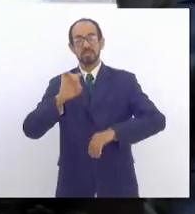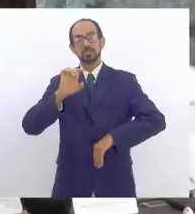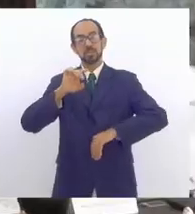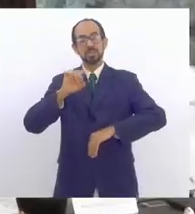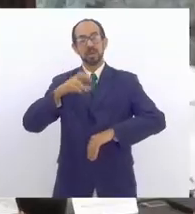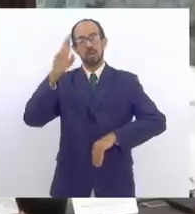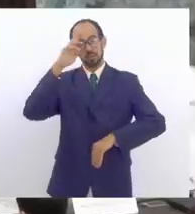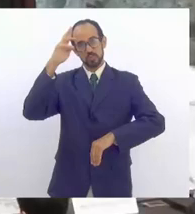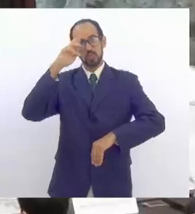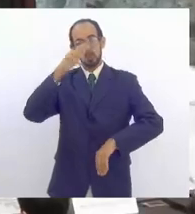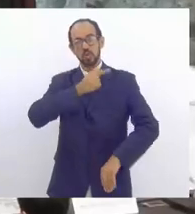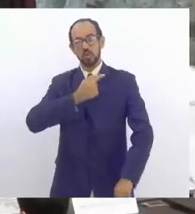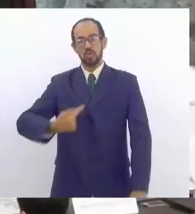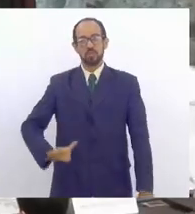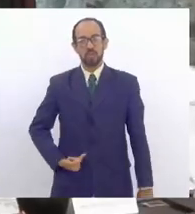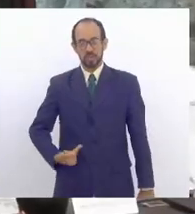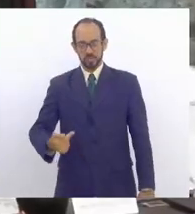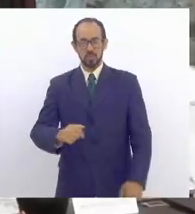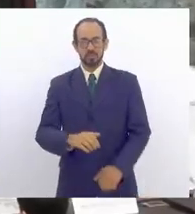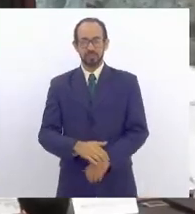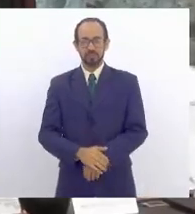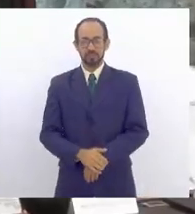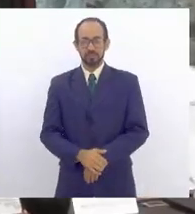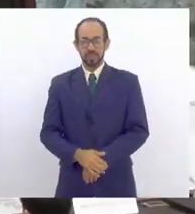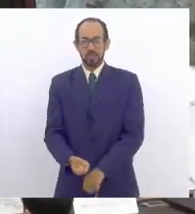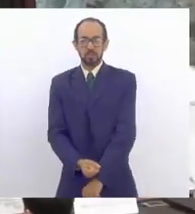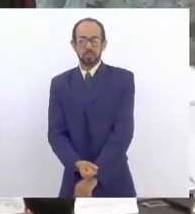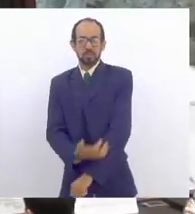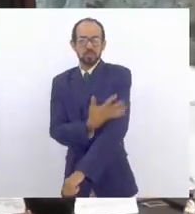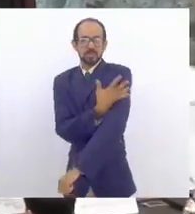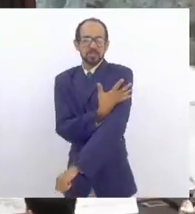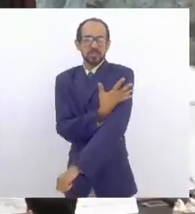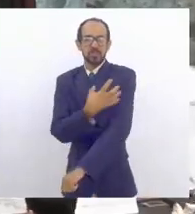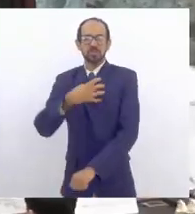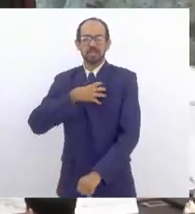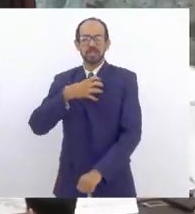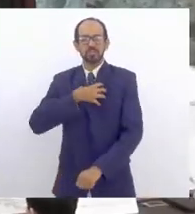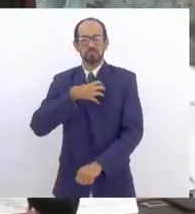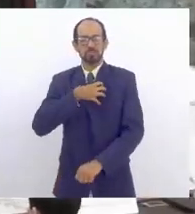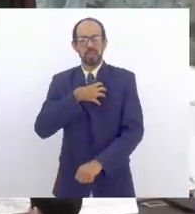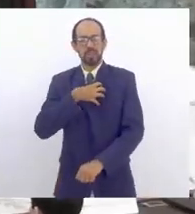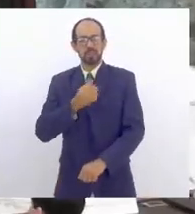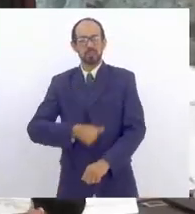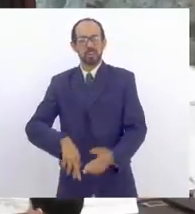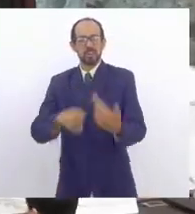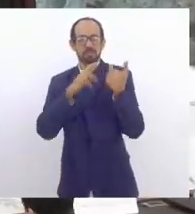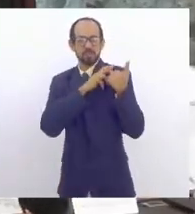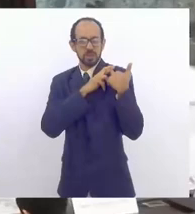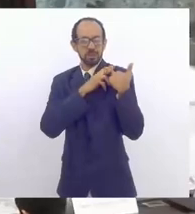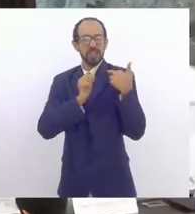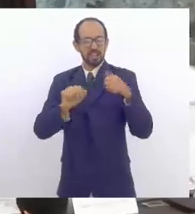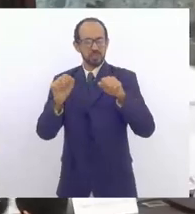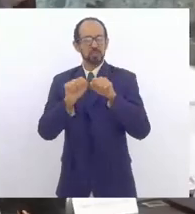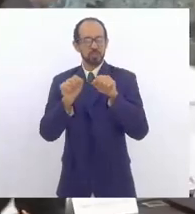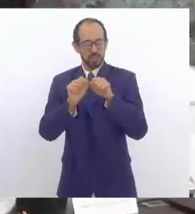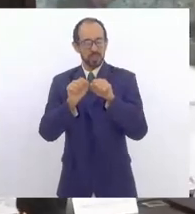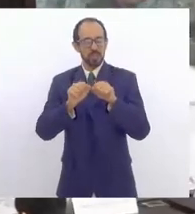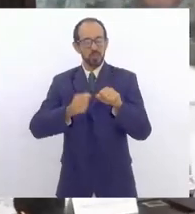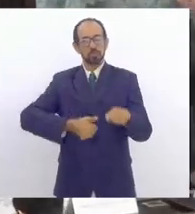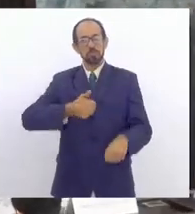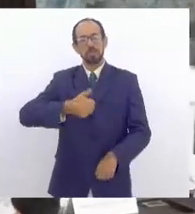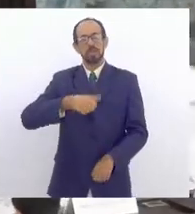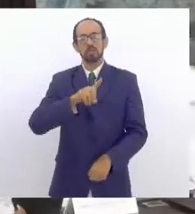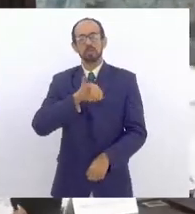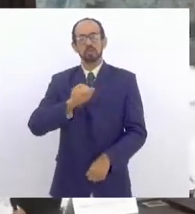governador. Com grande emoção e sensação de dever cumprido, que estamos aqui no primeiro dia do ano de 2023 para